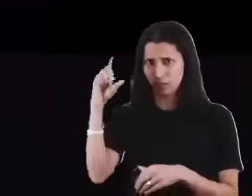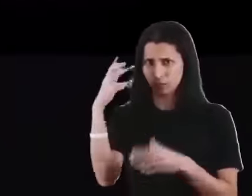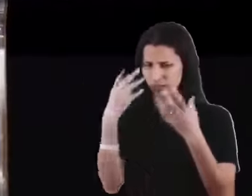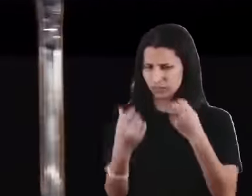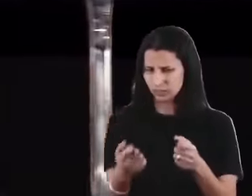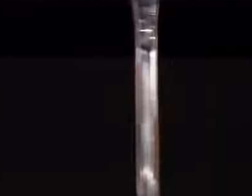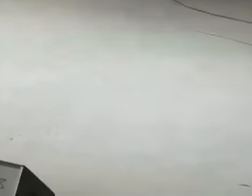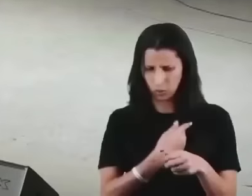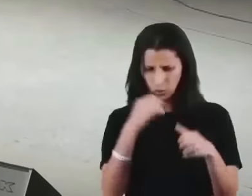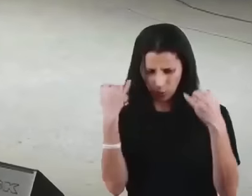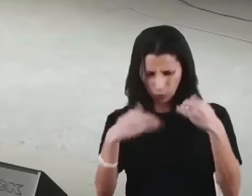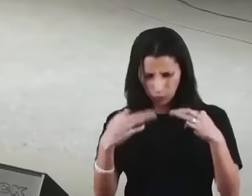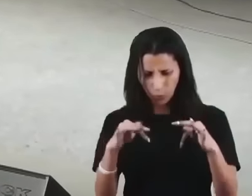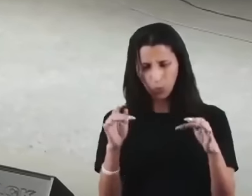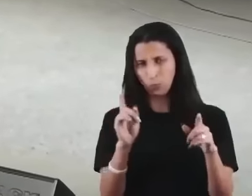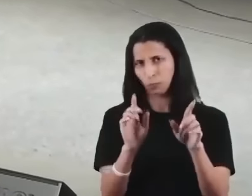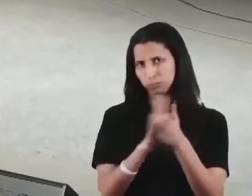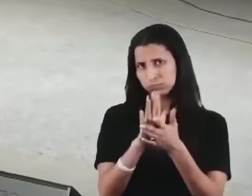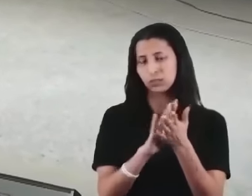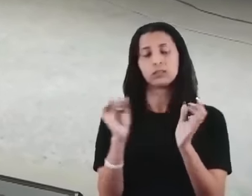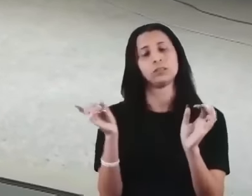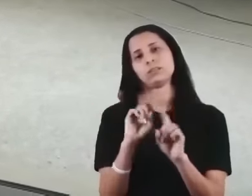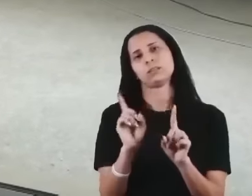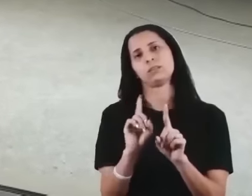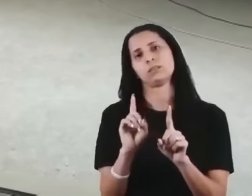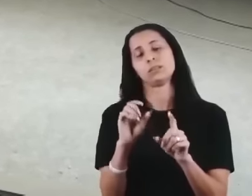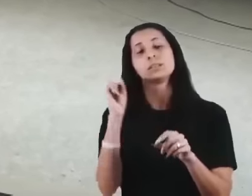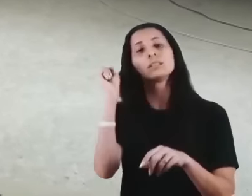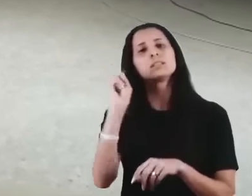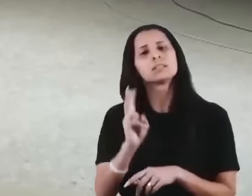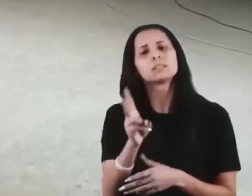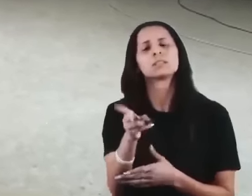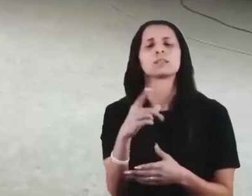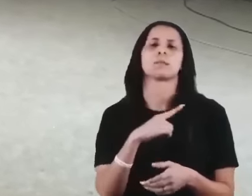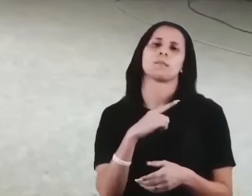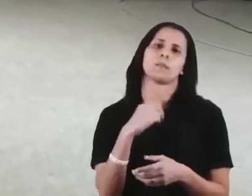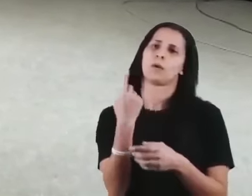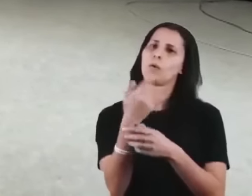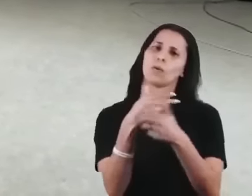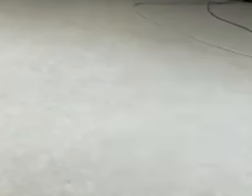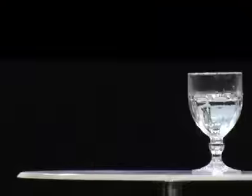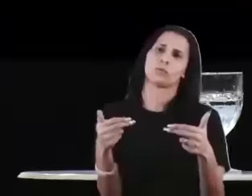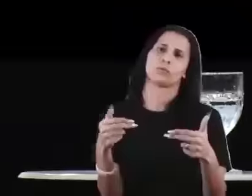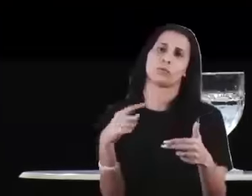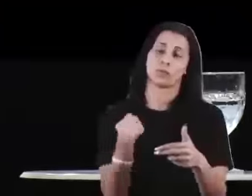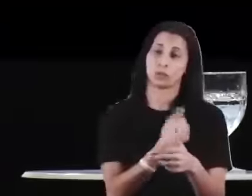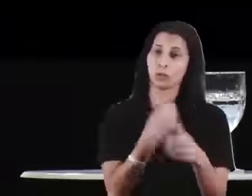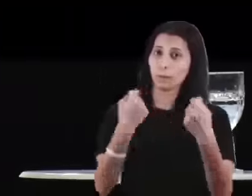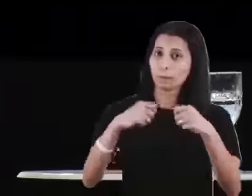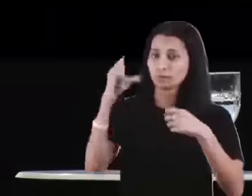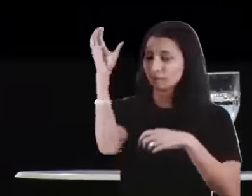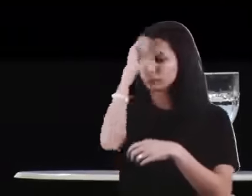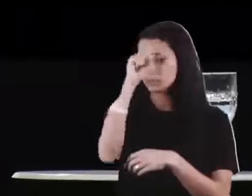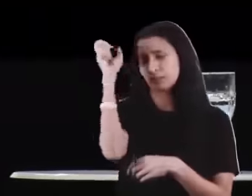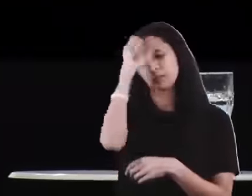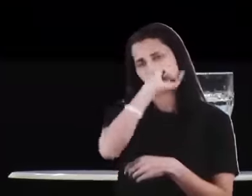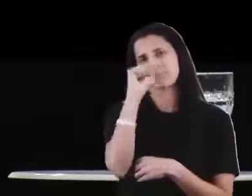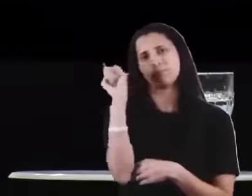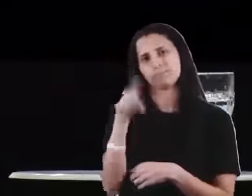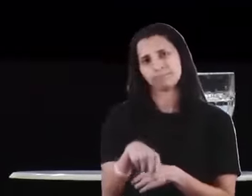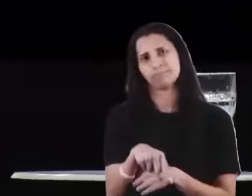dor nenhuma Por nada não sempre tem alguma coisa para extrair da nossa dor sempre tem alguma coisa para a gente aprender ela não é